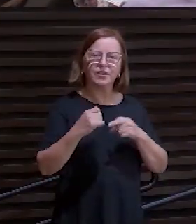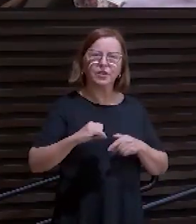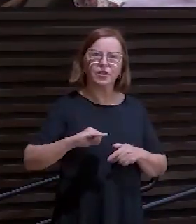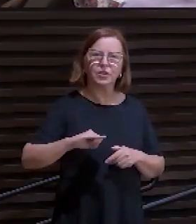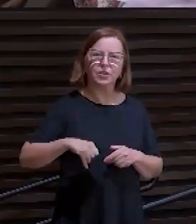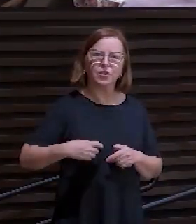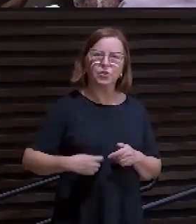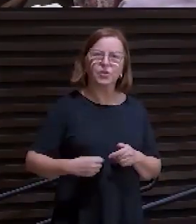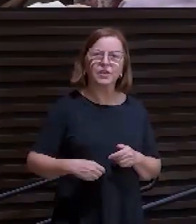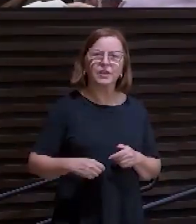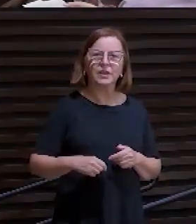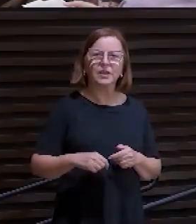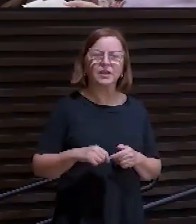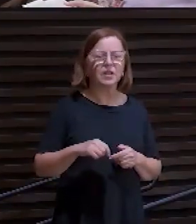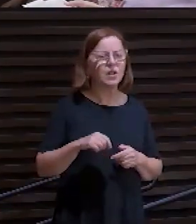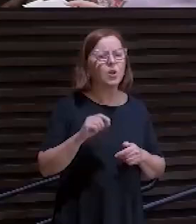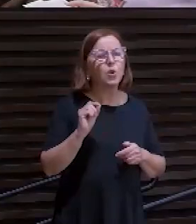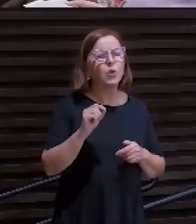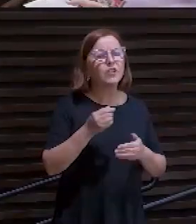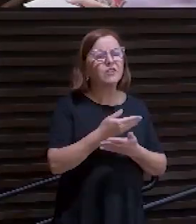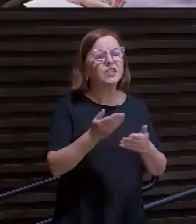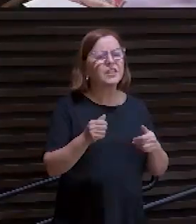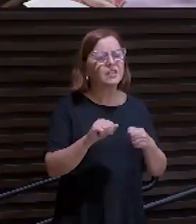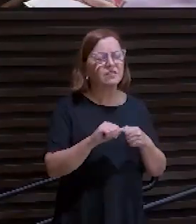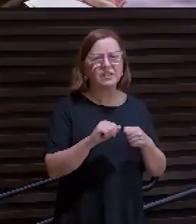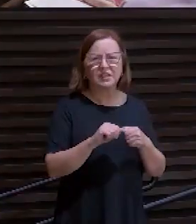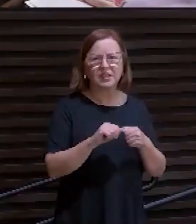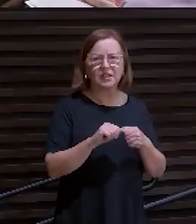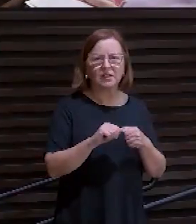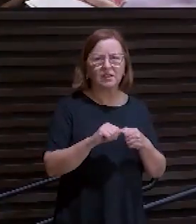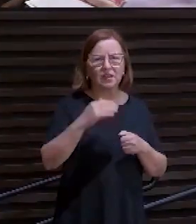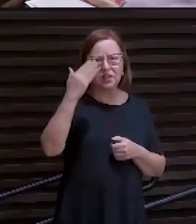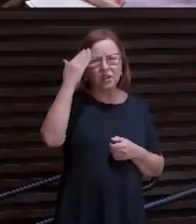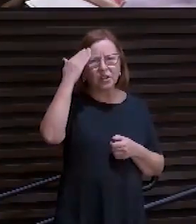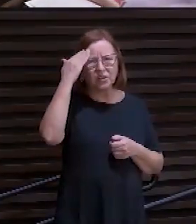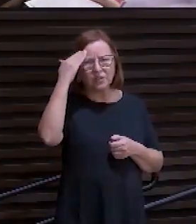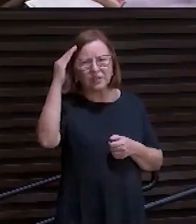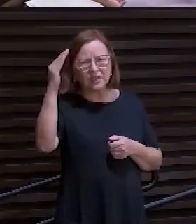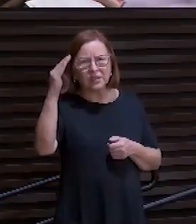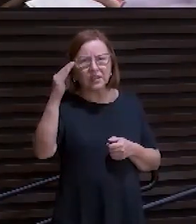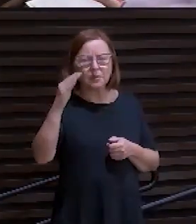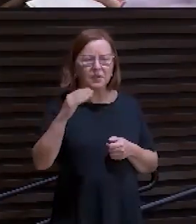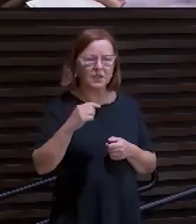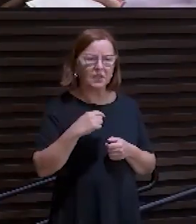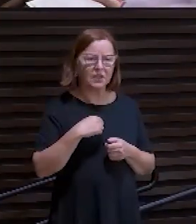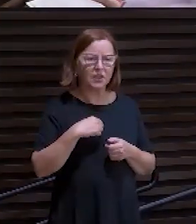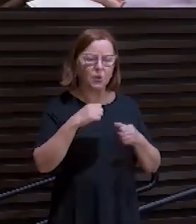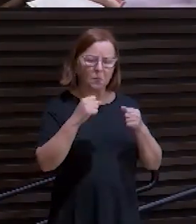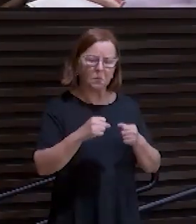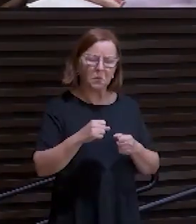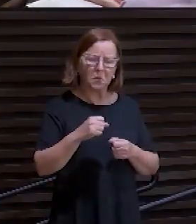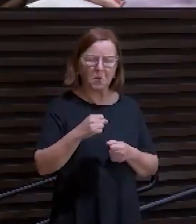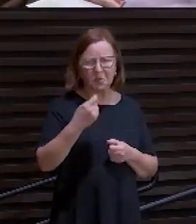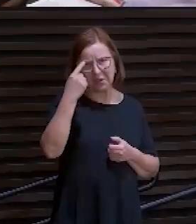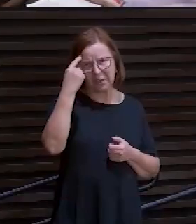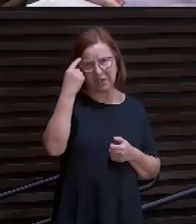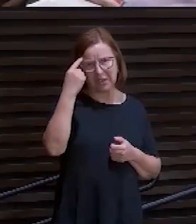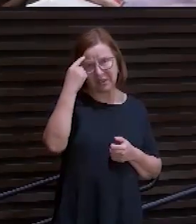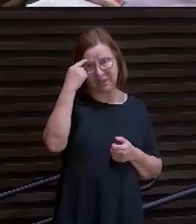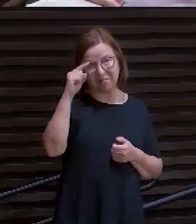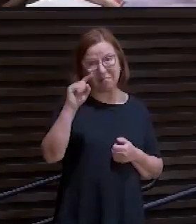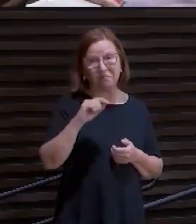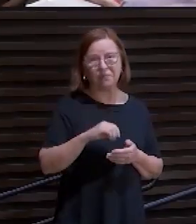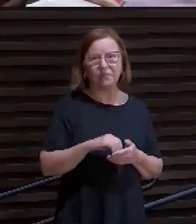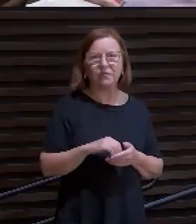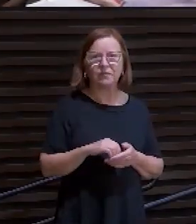isto que fizeste? Não sabeis vós que tal homem como eu é capaz de adivinhar? Então disse Judá: que responderemos a meu